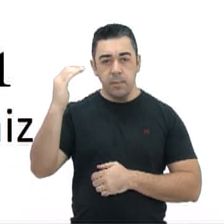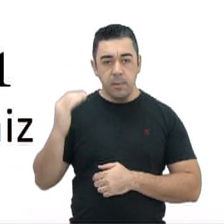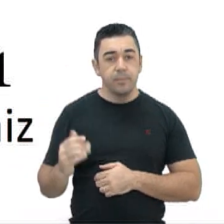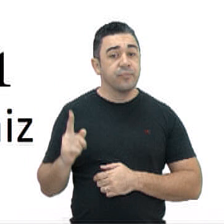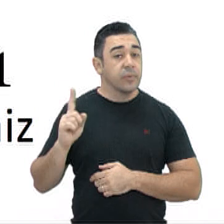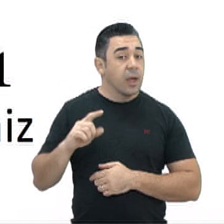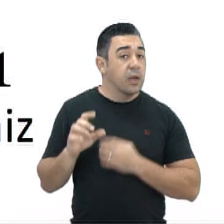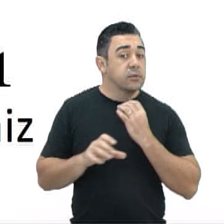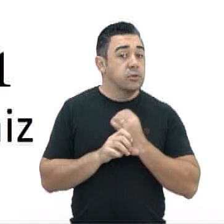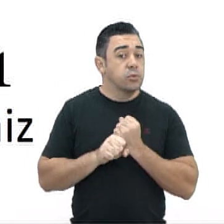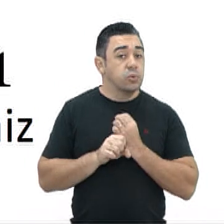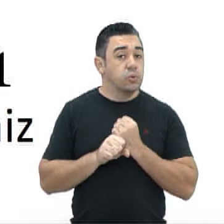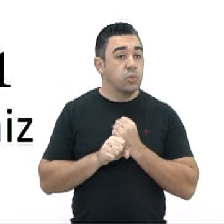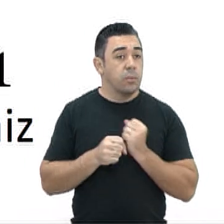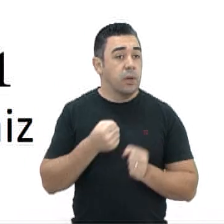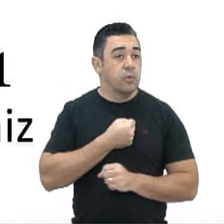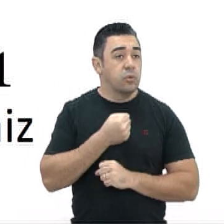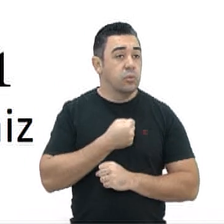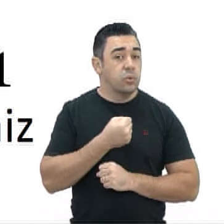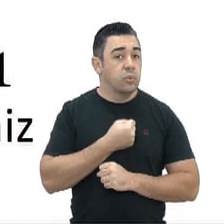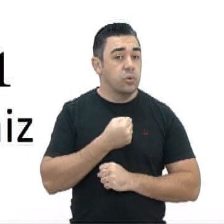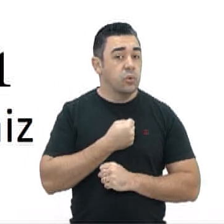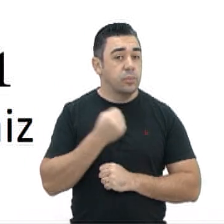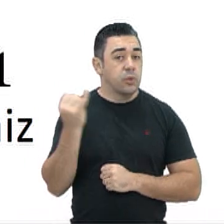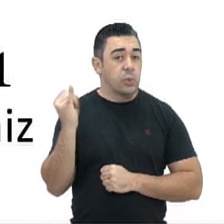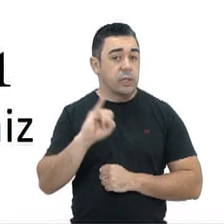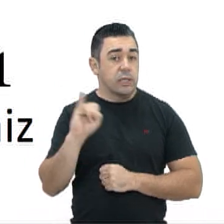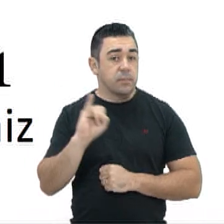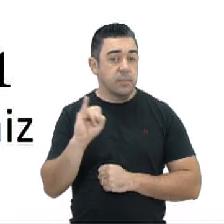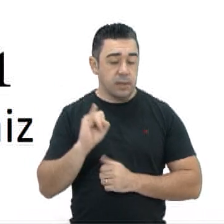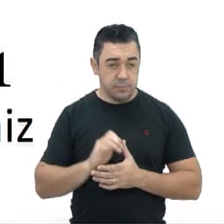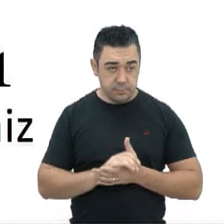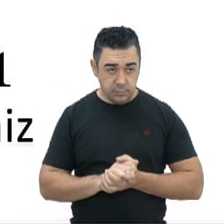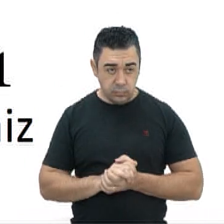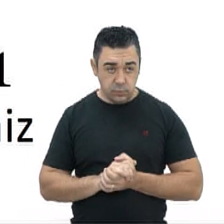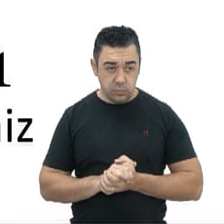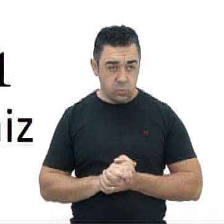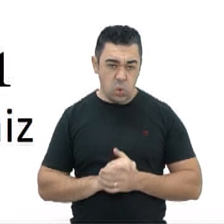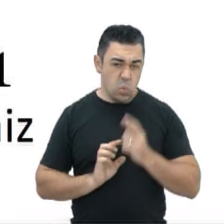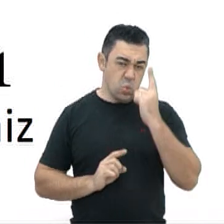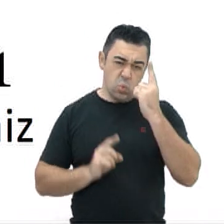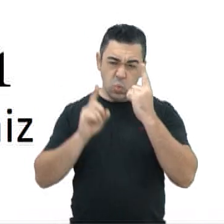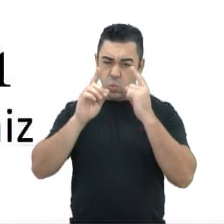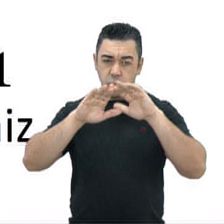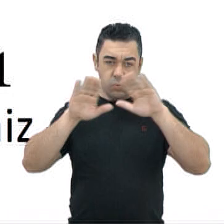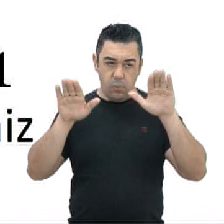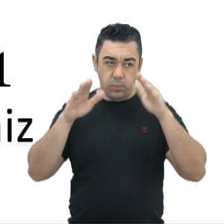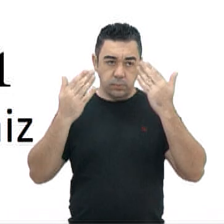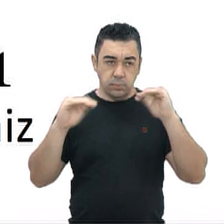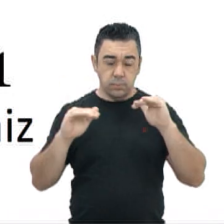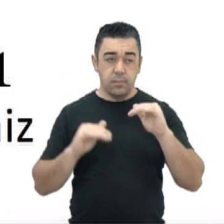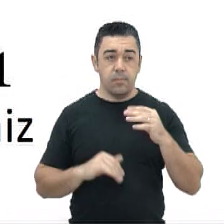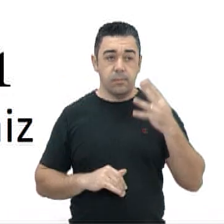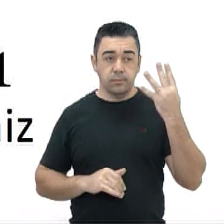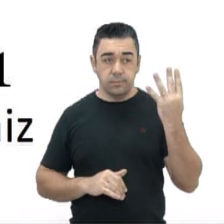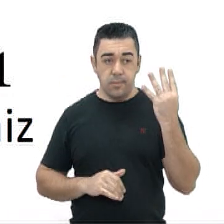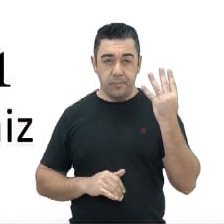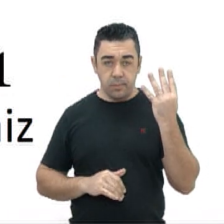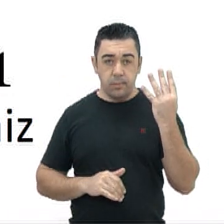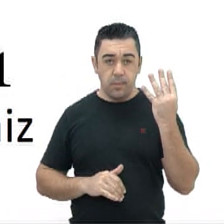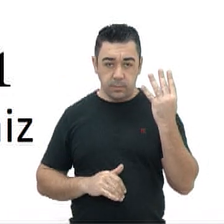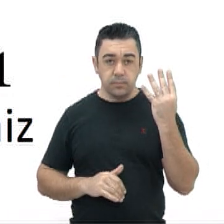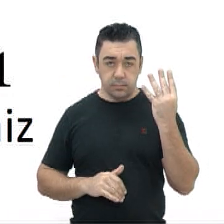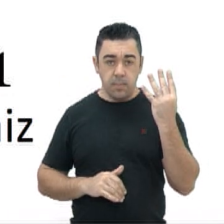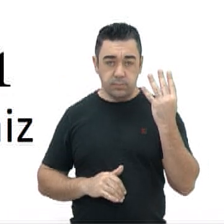soma de números ímpares. Olha só, um não conta porque 1 é igual a 1, tá? Vou começar aqui pelo 4. O segundo